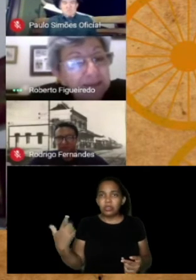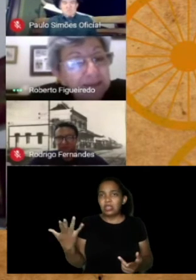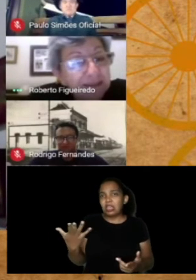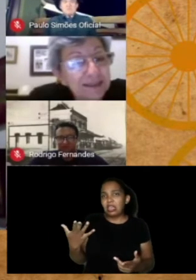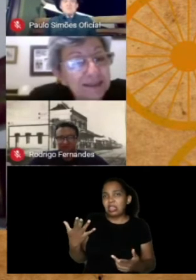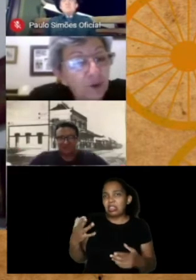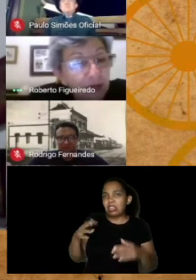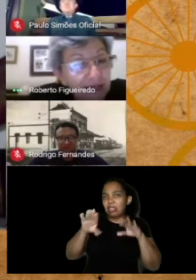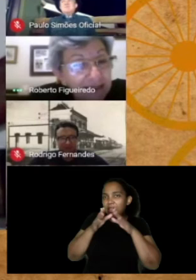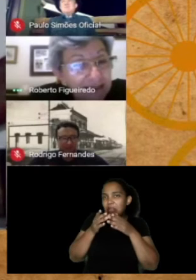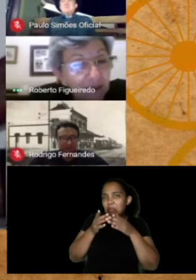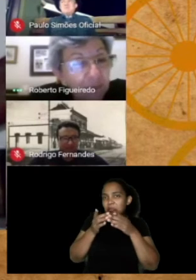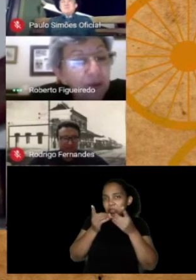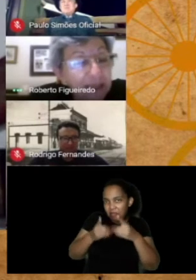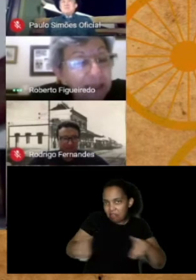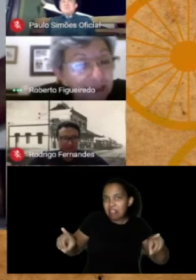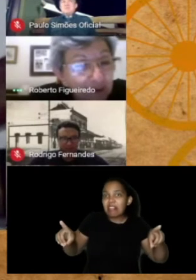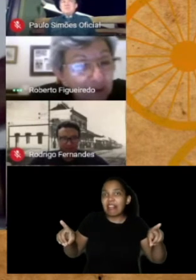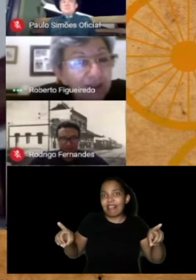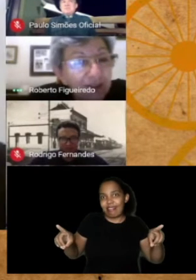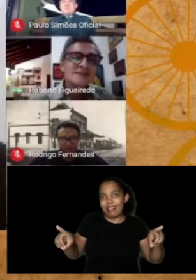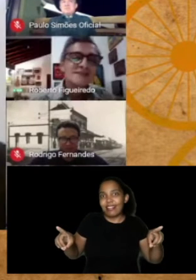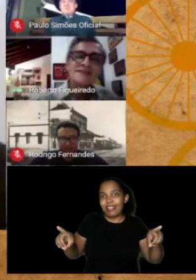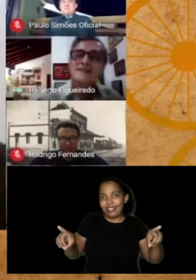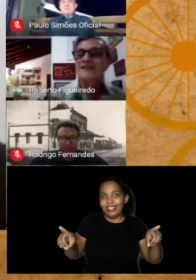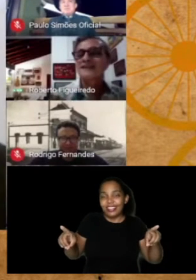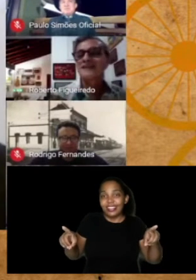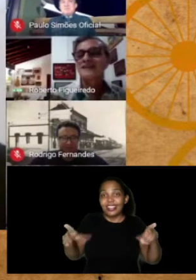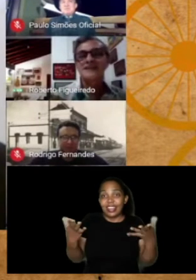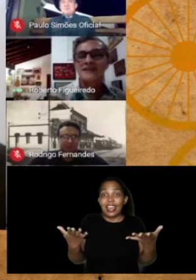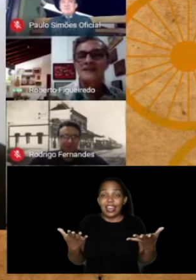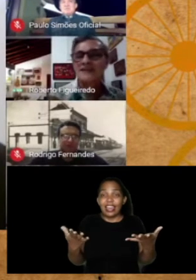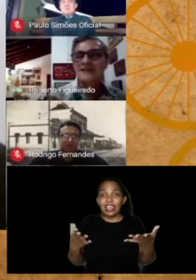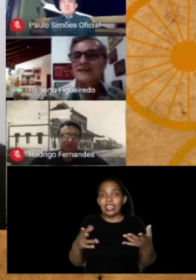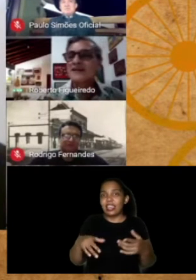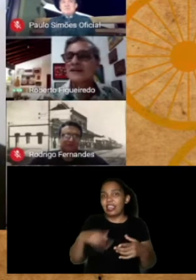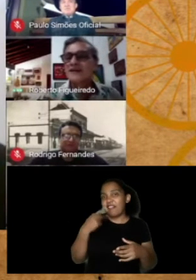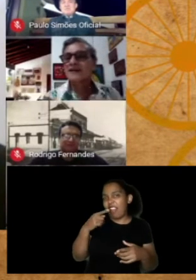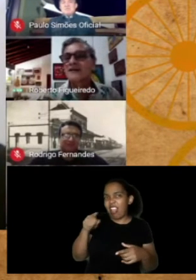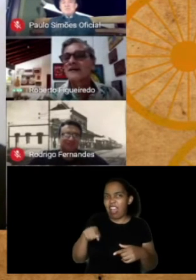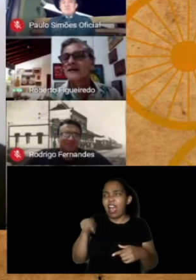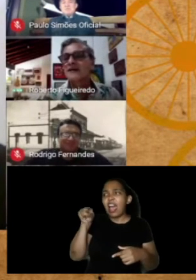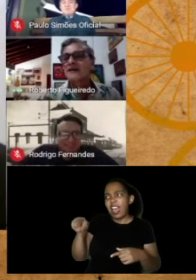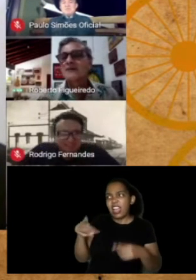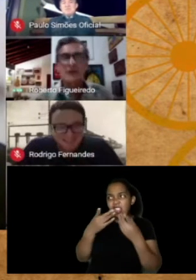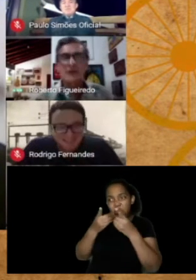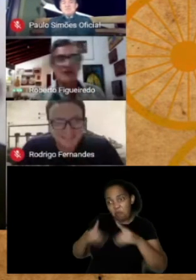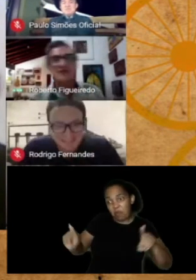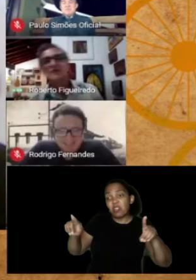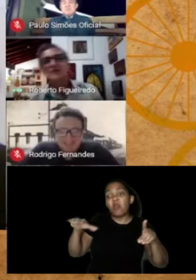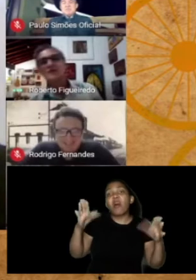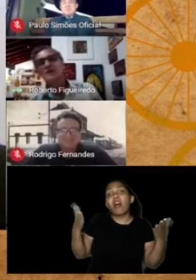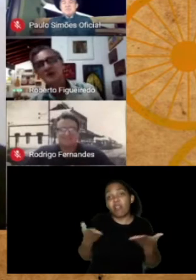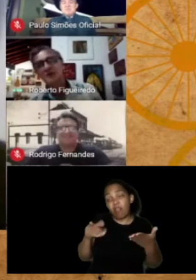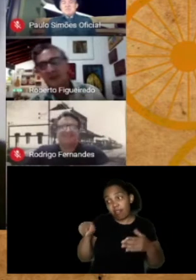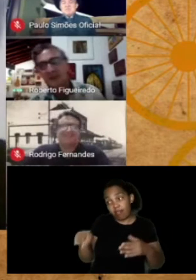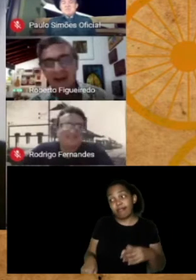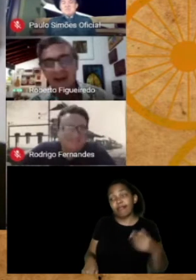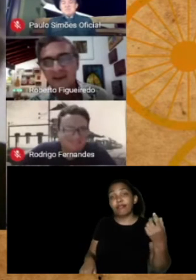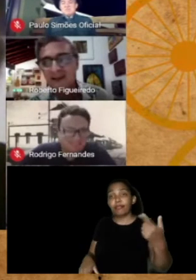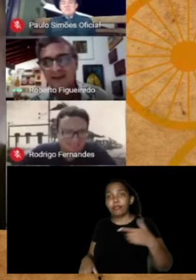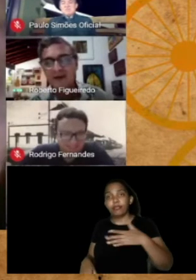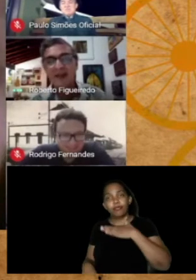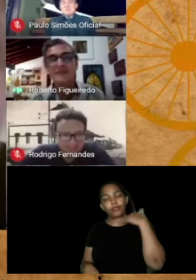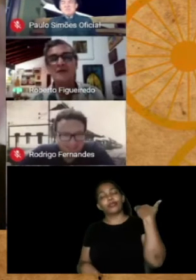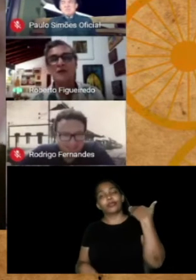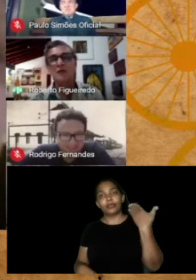e perdeu a oração. Por isso que diziam que mataram aquele dia o camisa. O camisa de couro. Ele estava